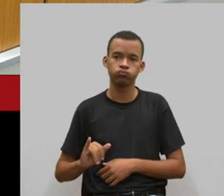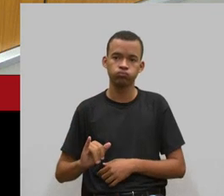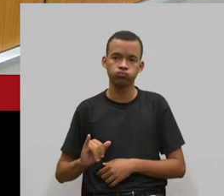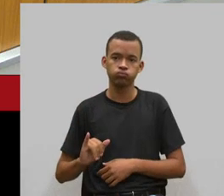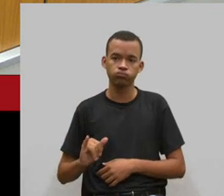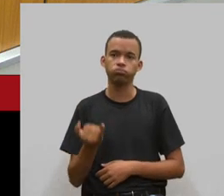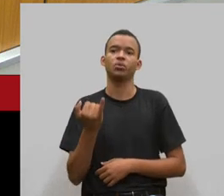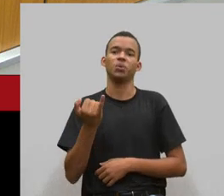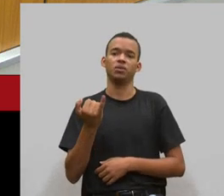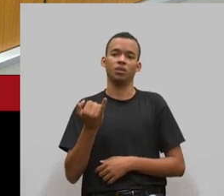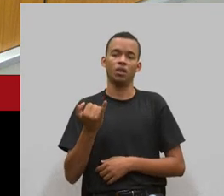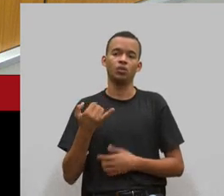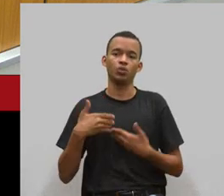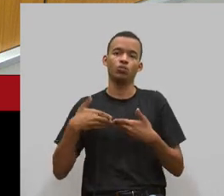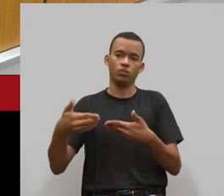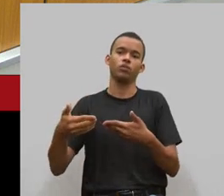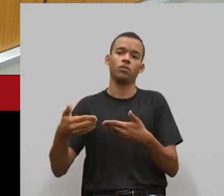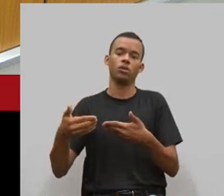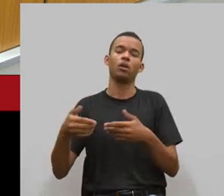comunidade